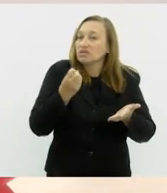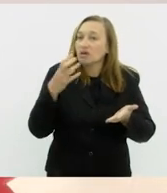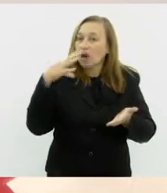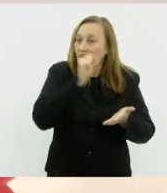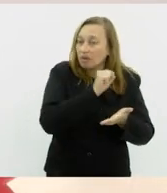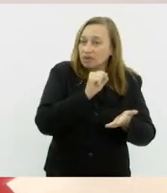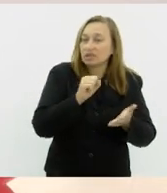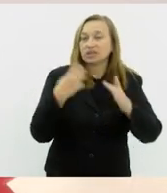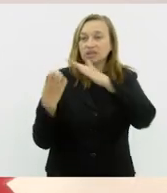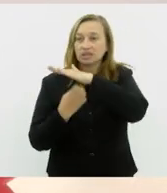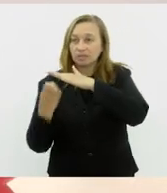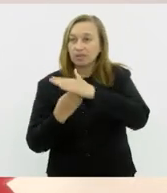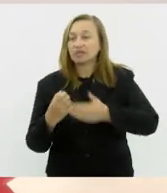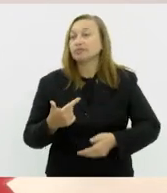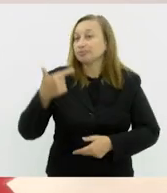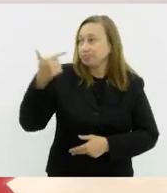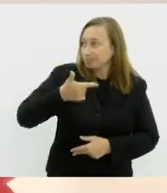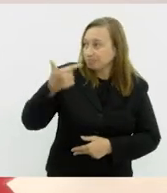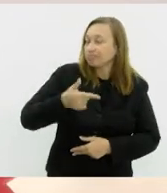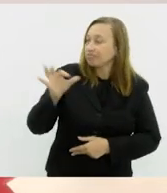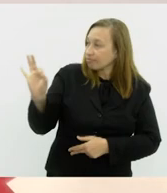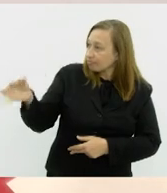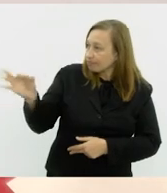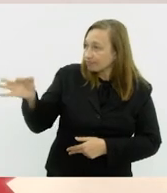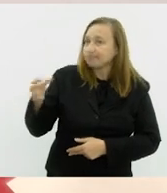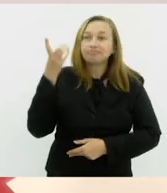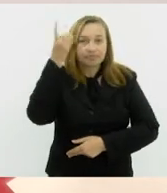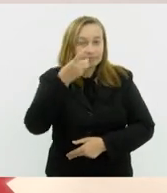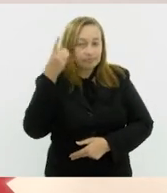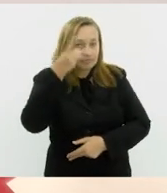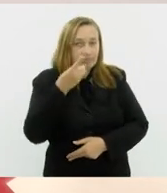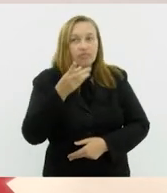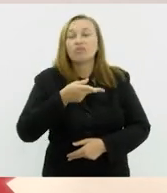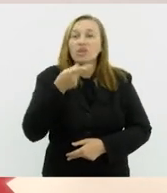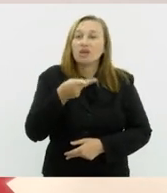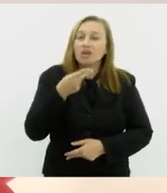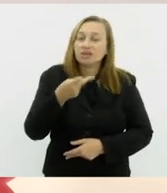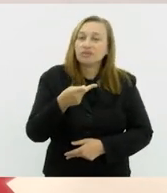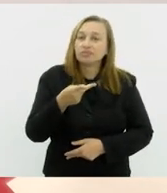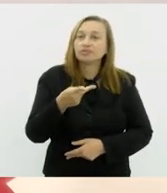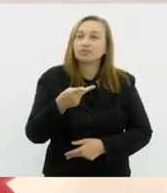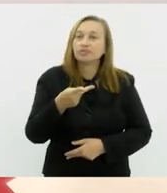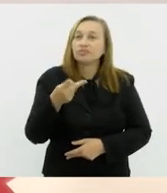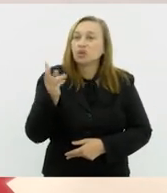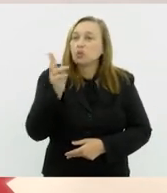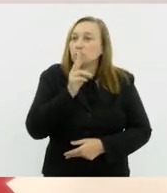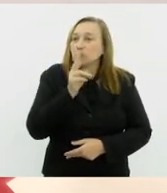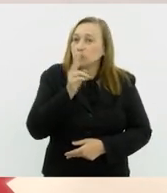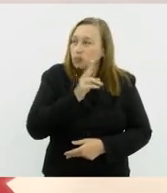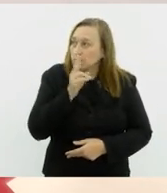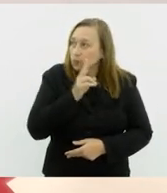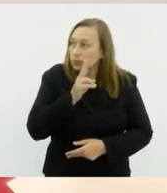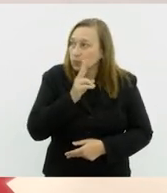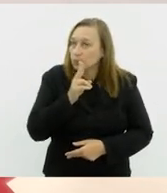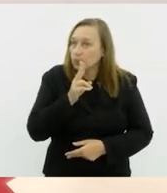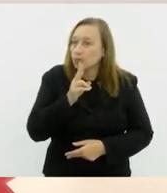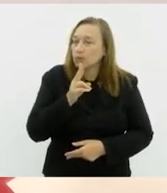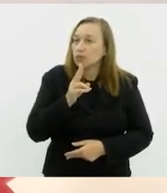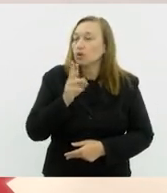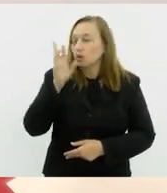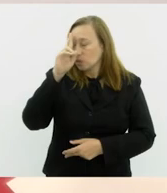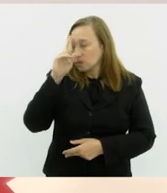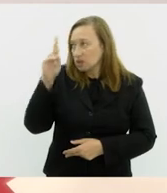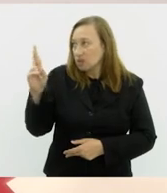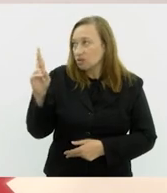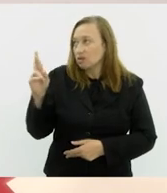das empresas. A segunda coisa é justamente isso que o deputado falou, né, de... imediatamente, então, o senhor está dizendo isso, né? Então,